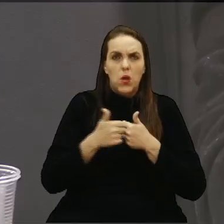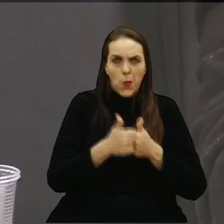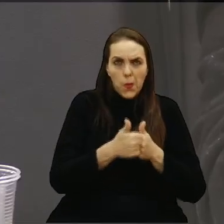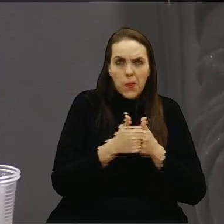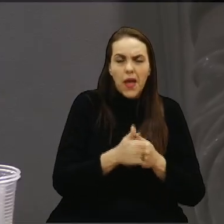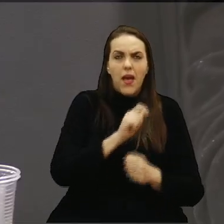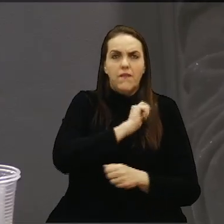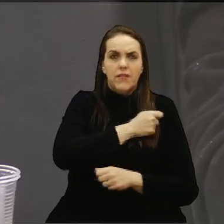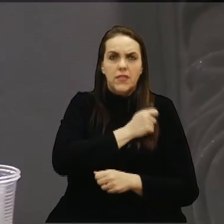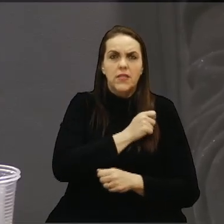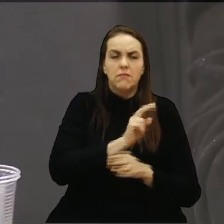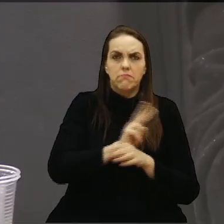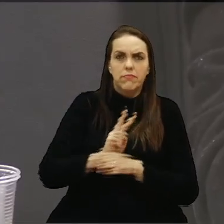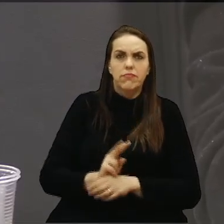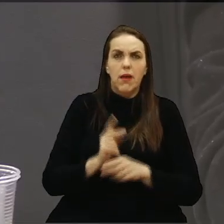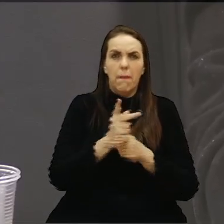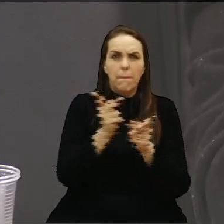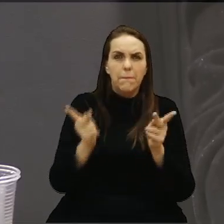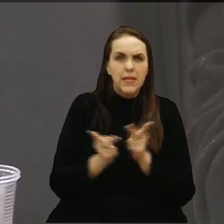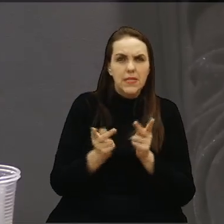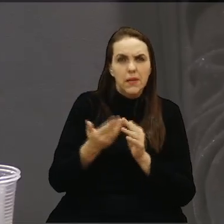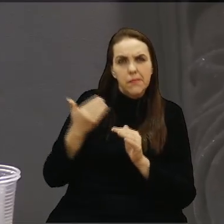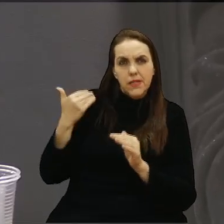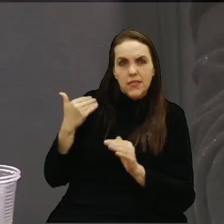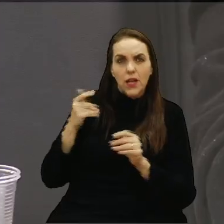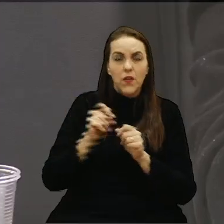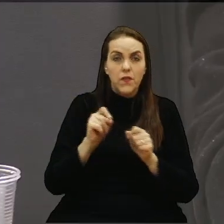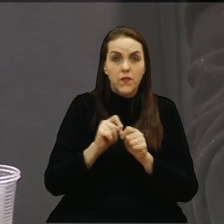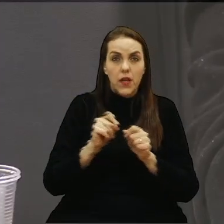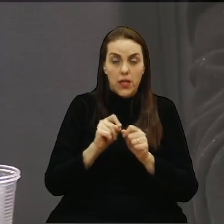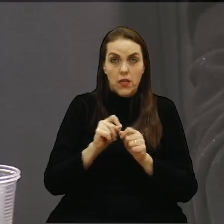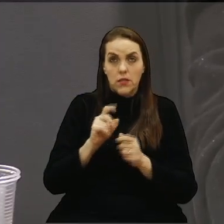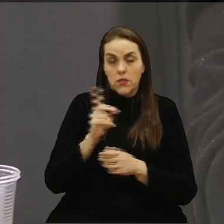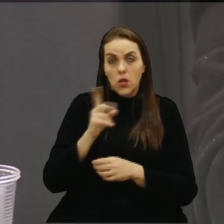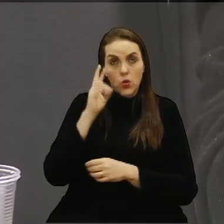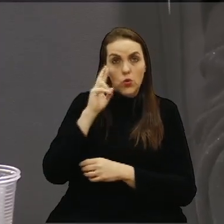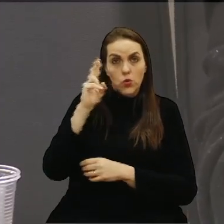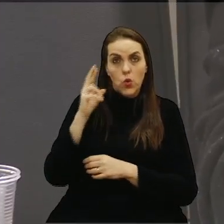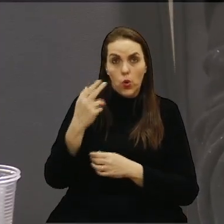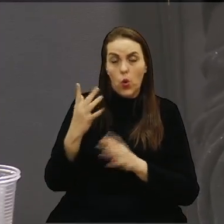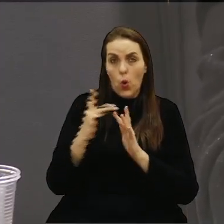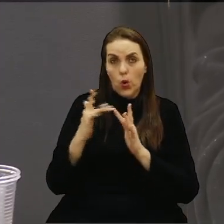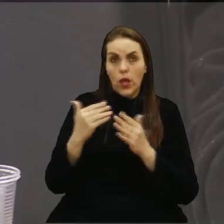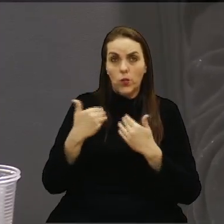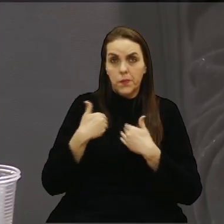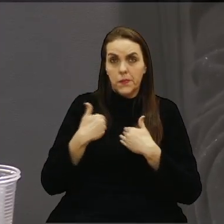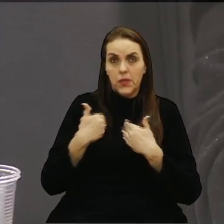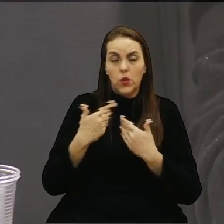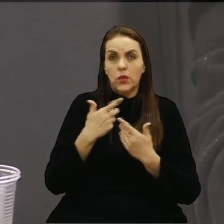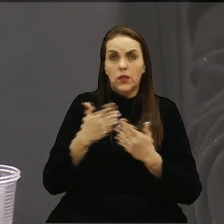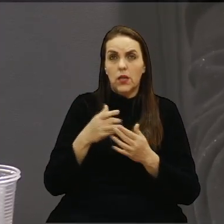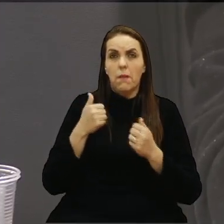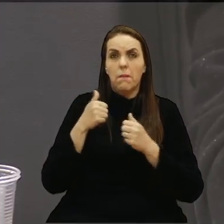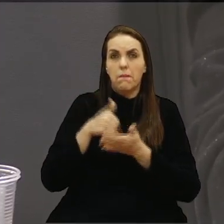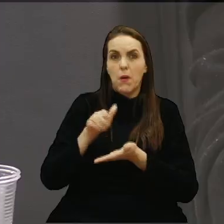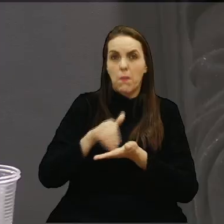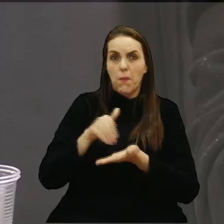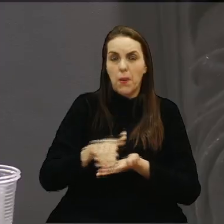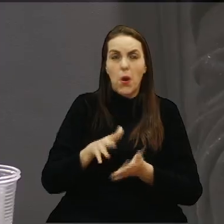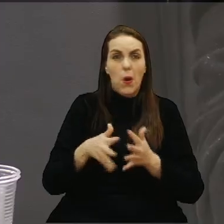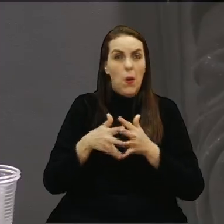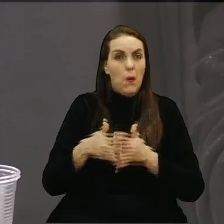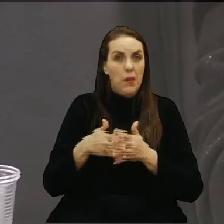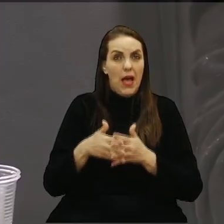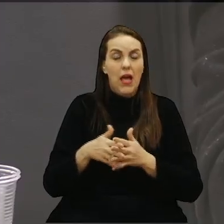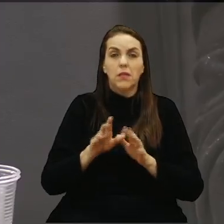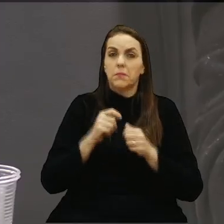dia fizeram numa pizzaria, né? Então, que o dono entrou em contato comigo, às vezes até para não inviabilizar, não desempregar alguém, às vezes é complicado, mas se precisar fechar,